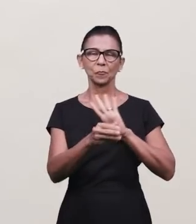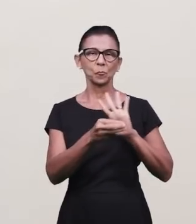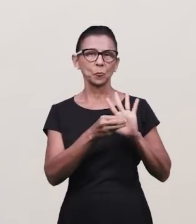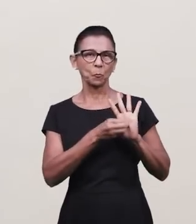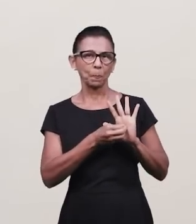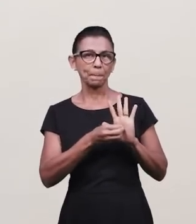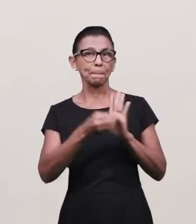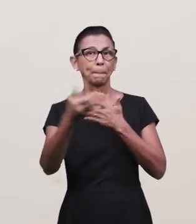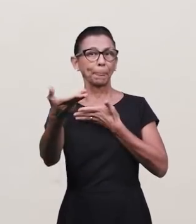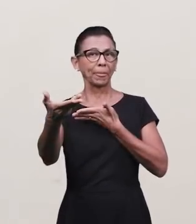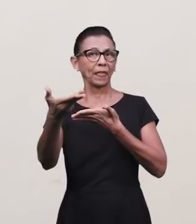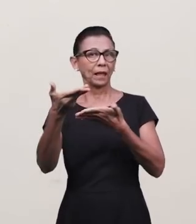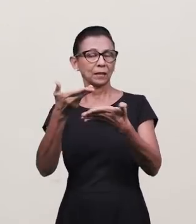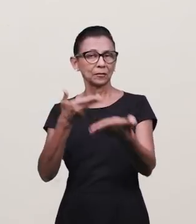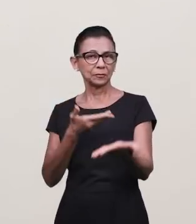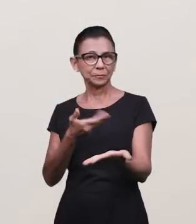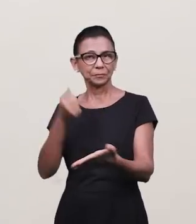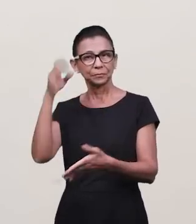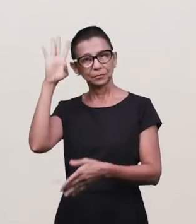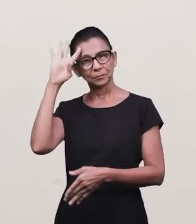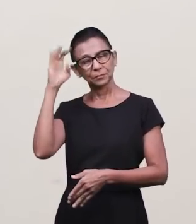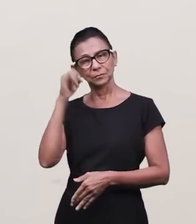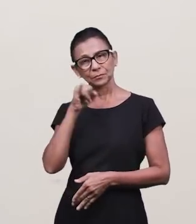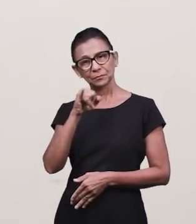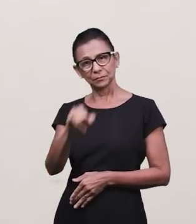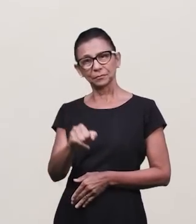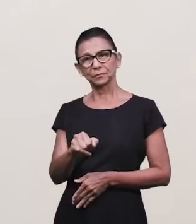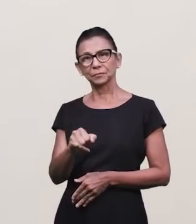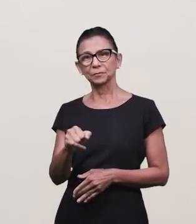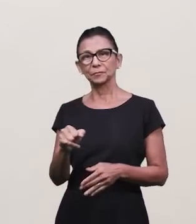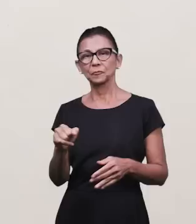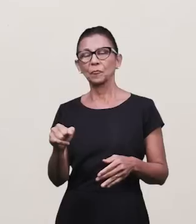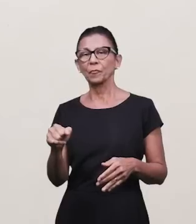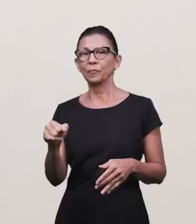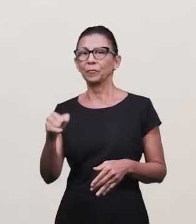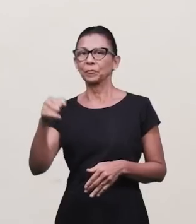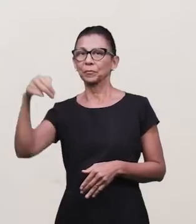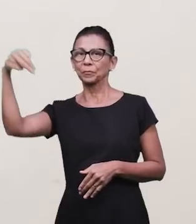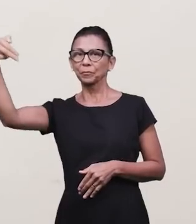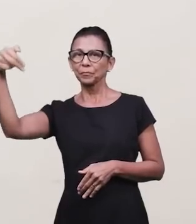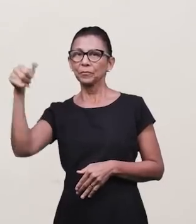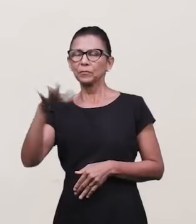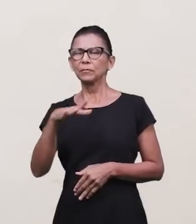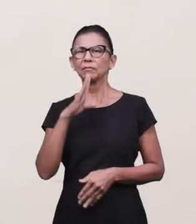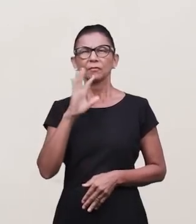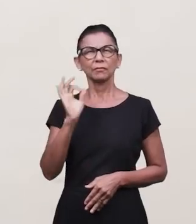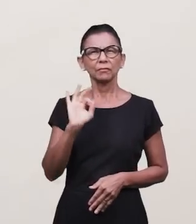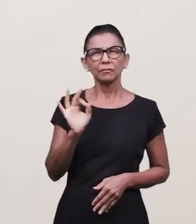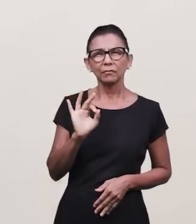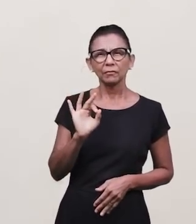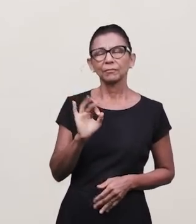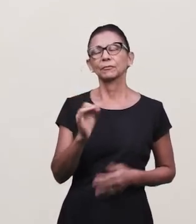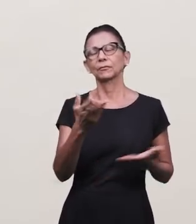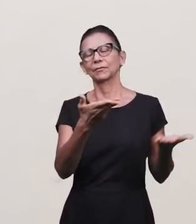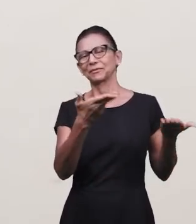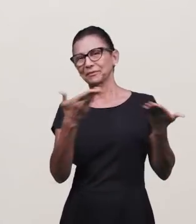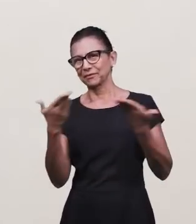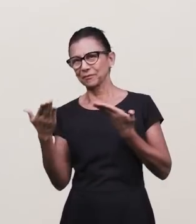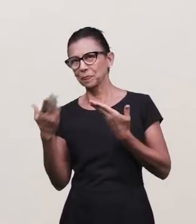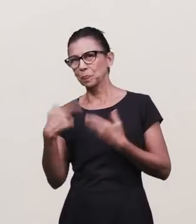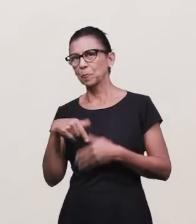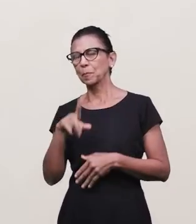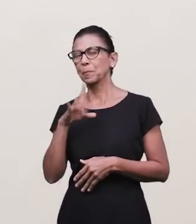comenta, interaja conosco, principalmente se você faz parte da região Norte. Agora, se você não conhece a região Norte, te